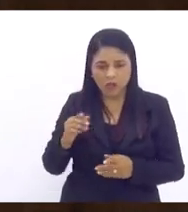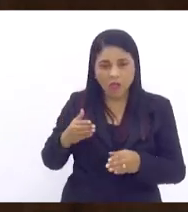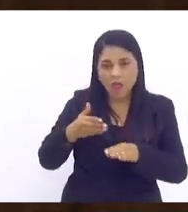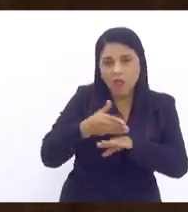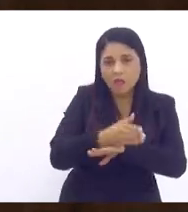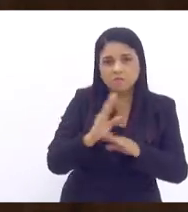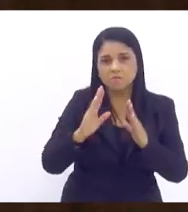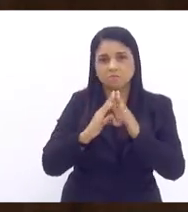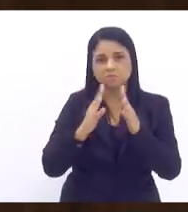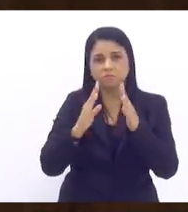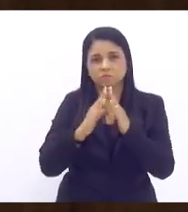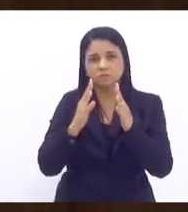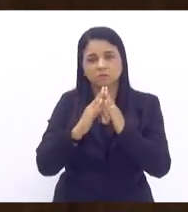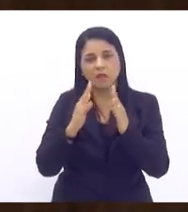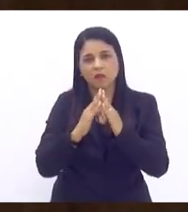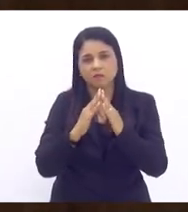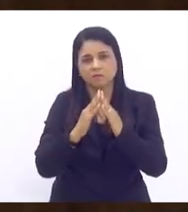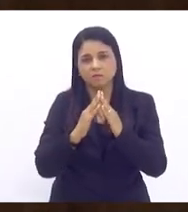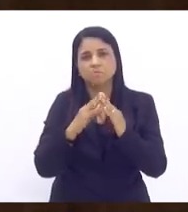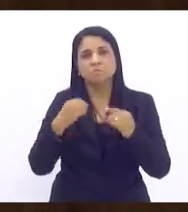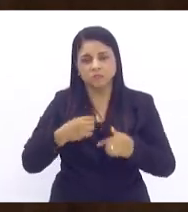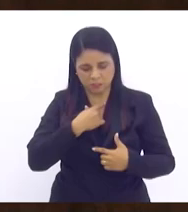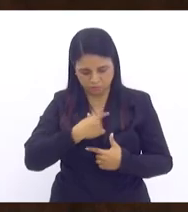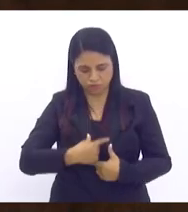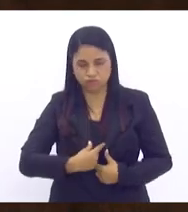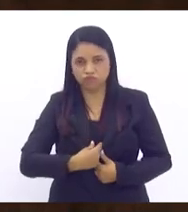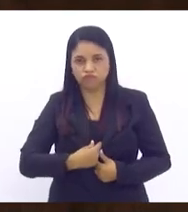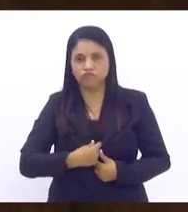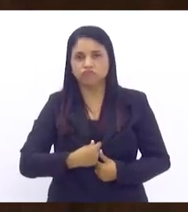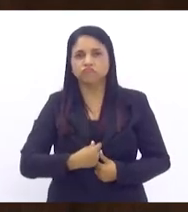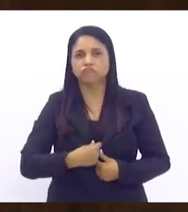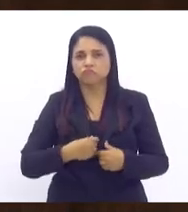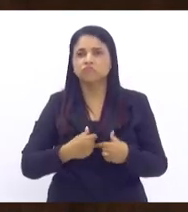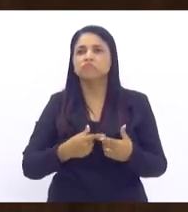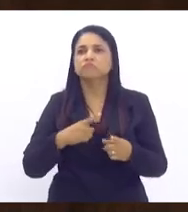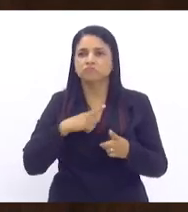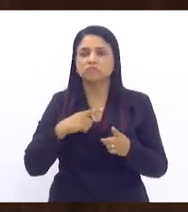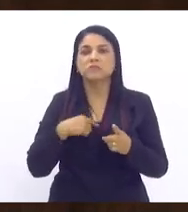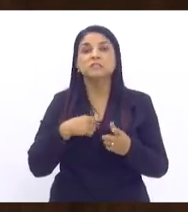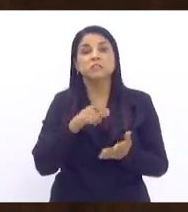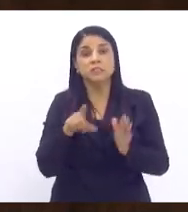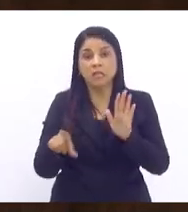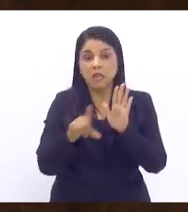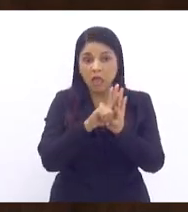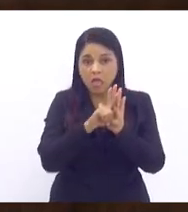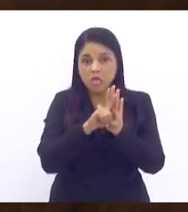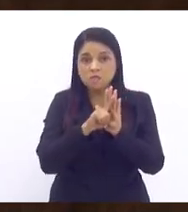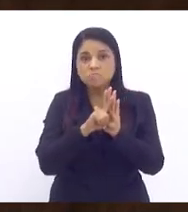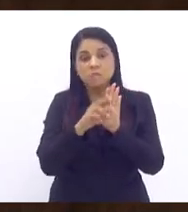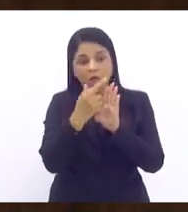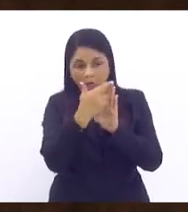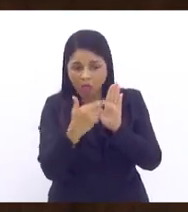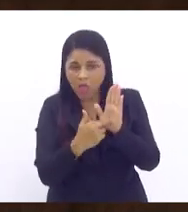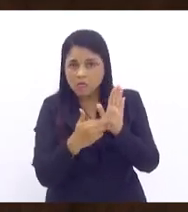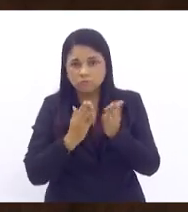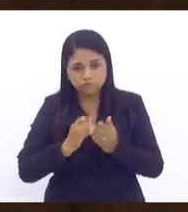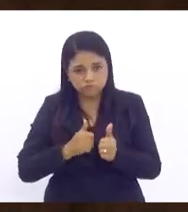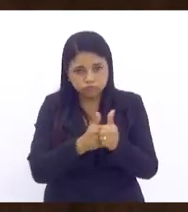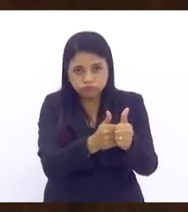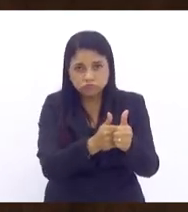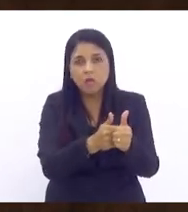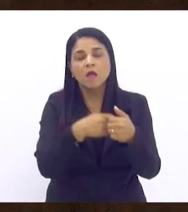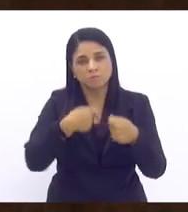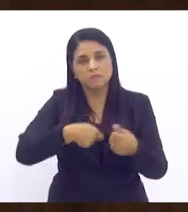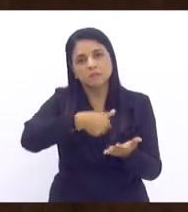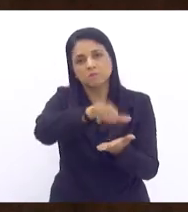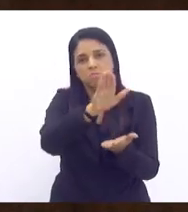dos moradores, eles tem que ter identificação. E se não tiver dentro da lei, tem que ter a multa. Então, parabenizo. Sei que o substitutivo está